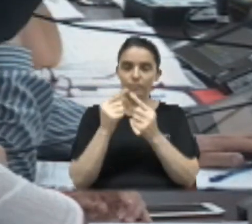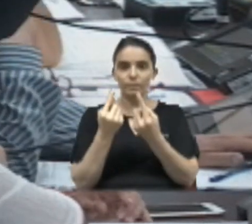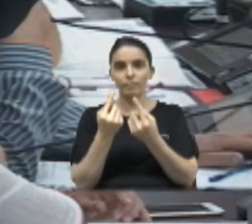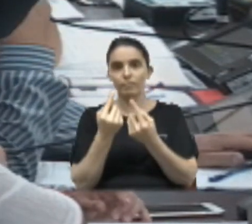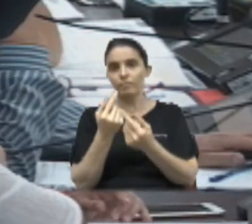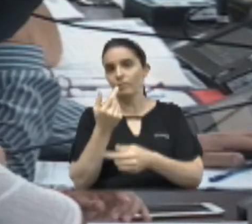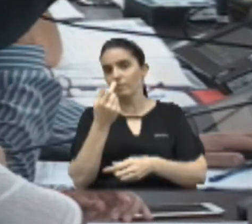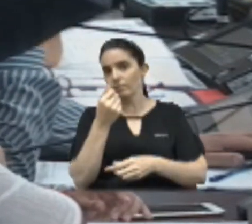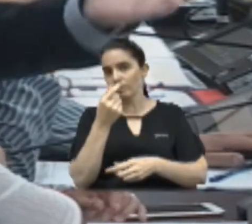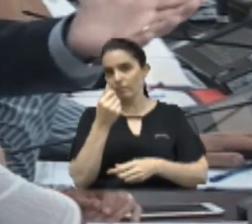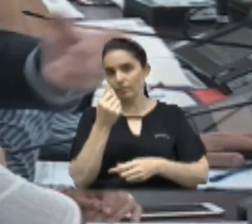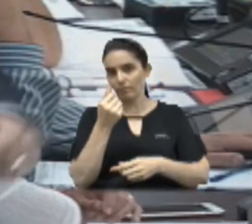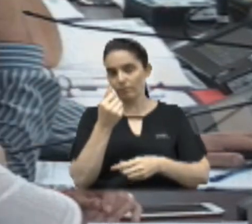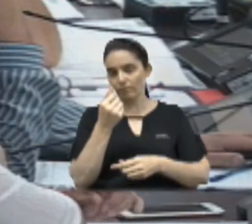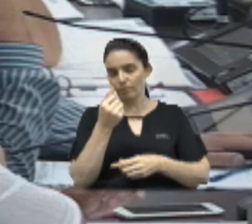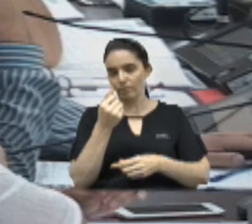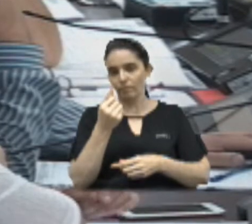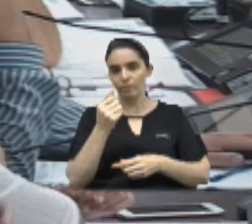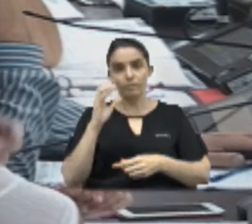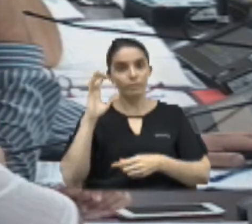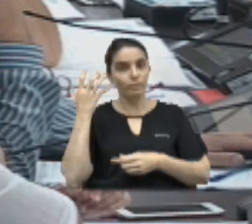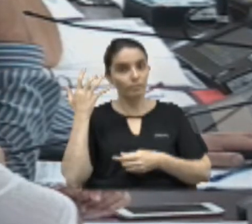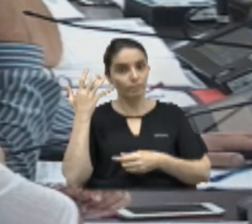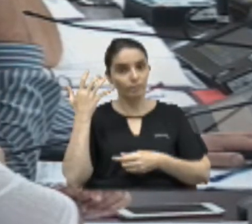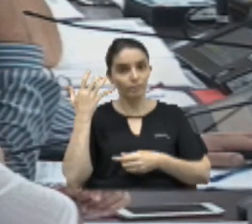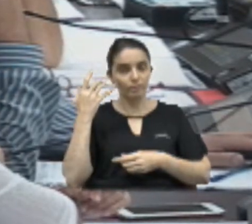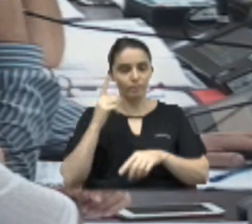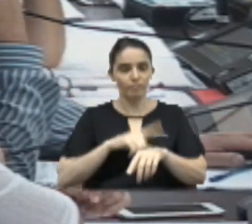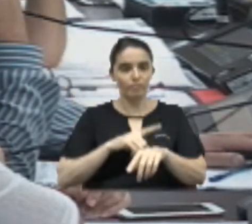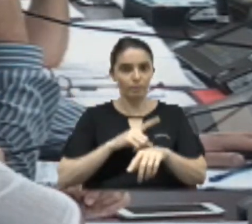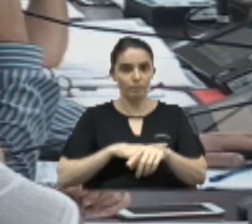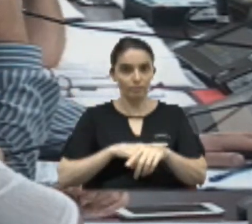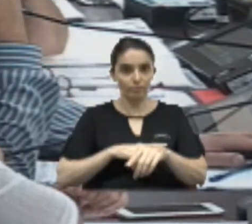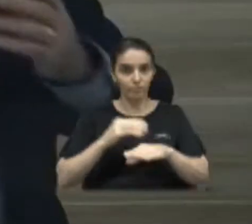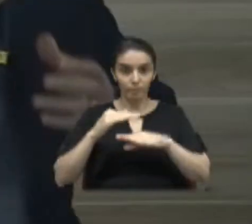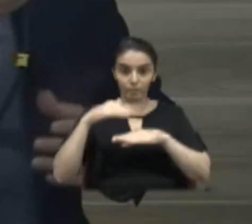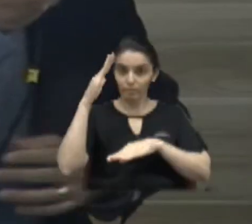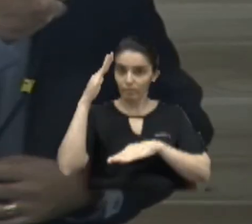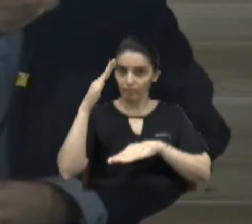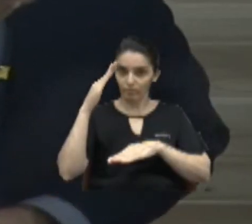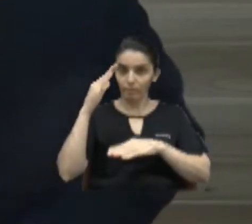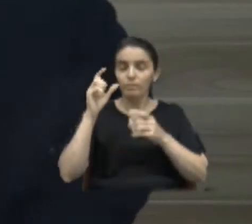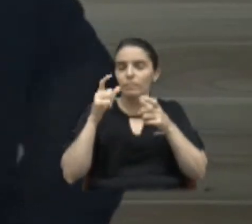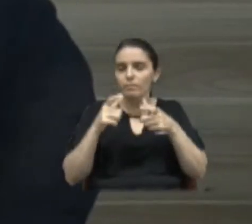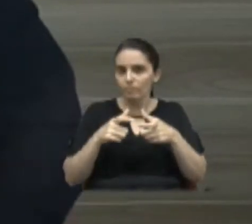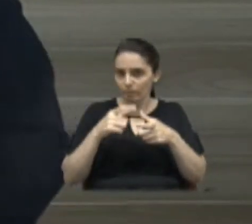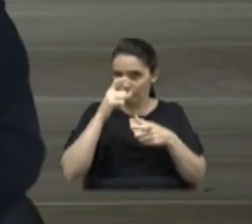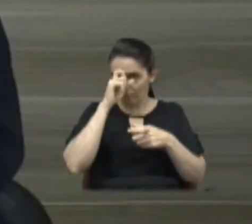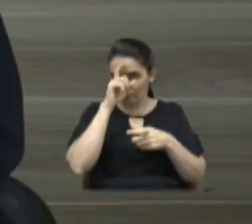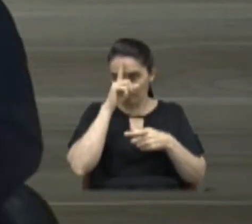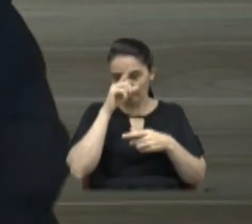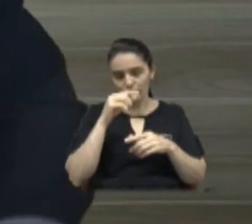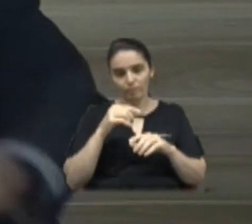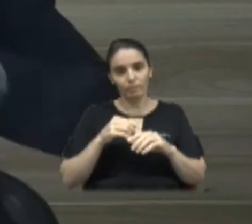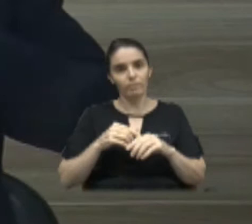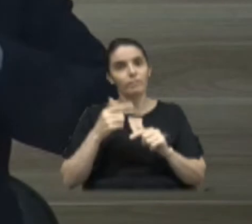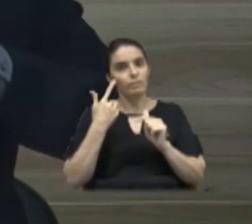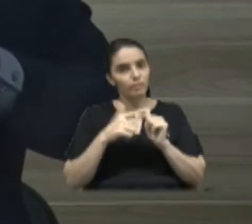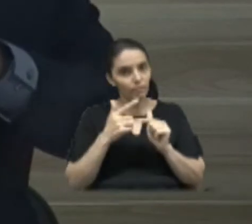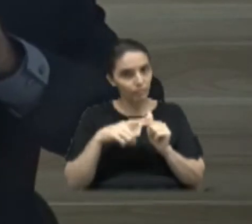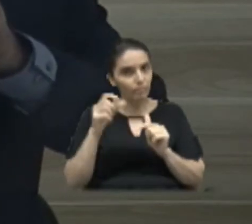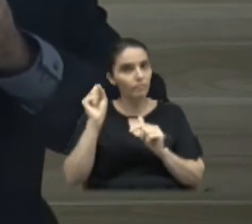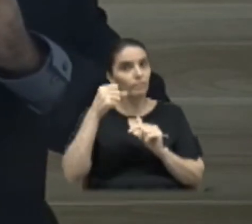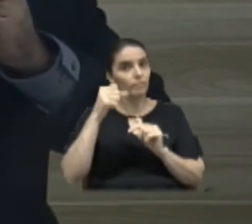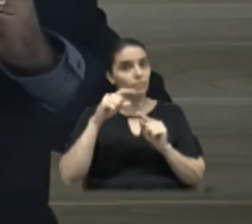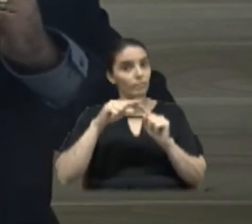o horário de pico dentro dos hospitais. Quanto à complexidade, vereadora, eu compreendo que tem complexidade, mas, por exemplo, a